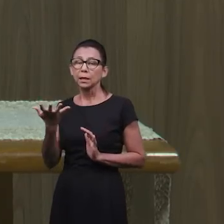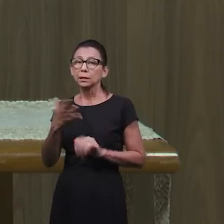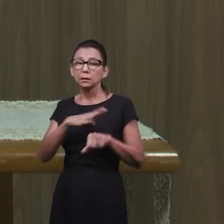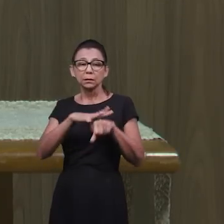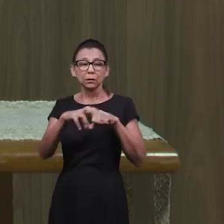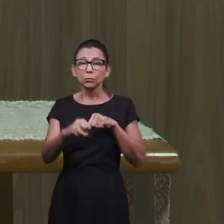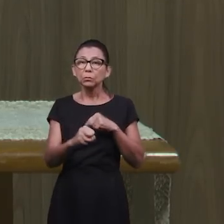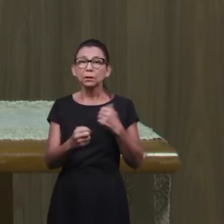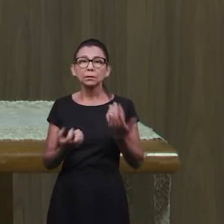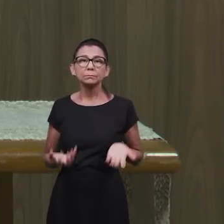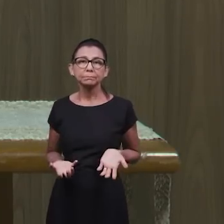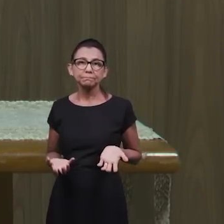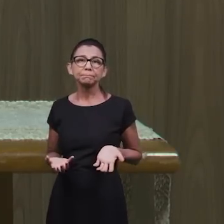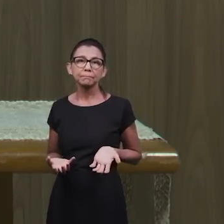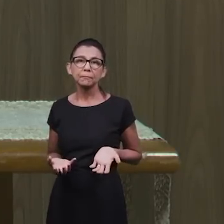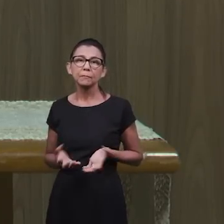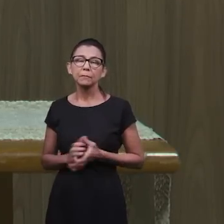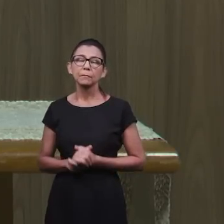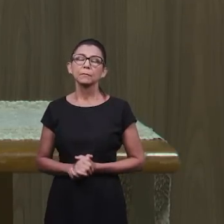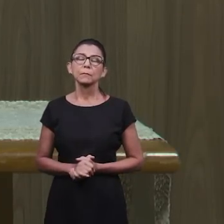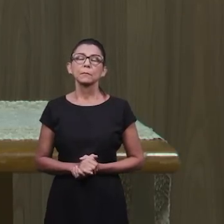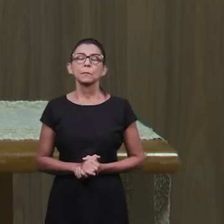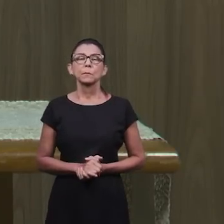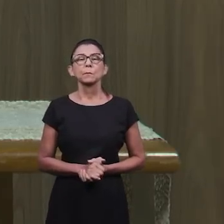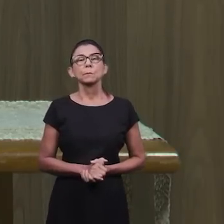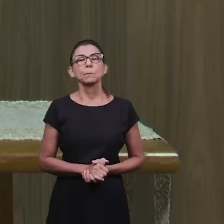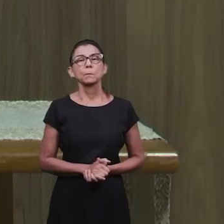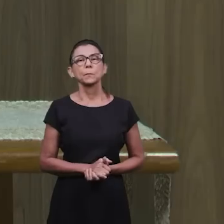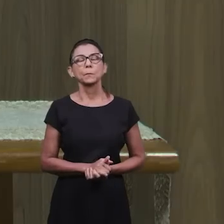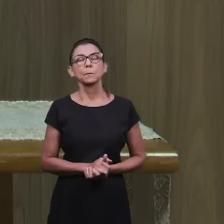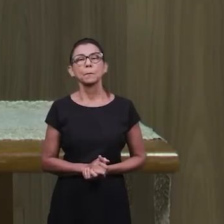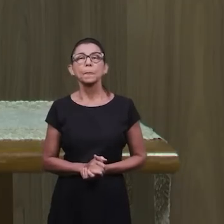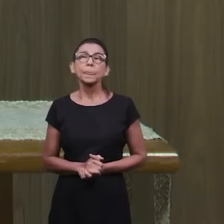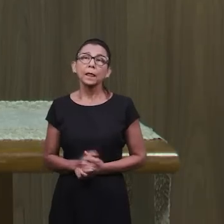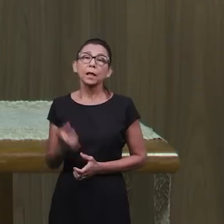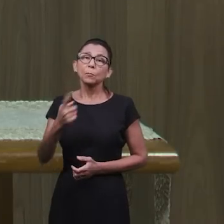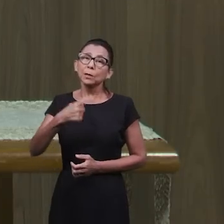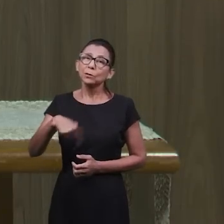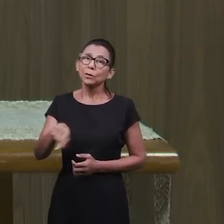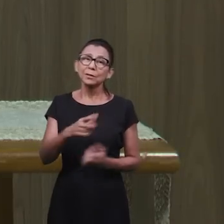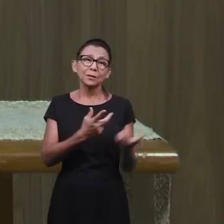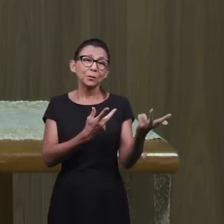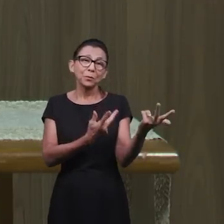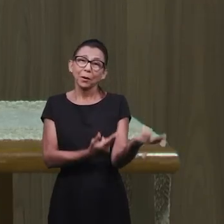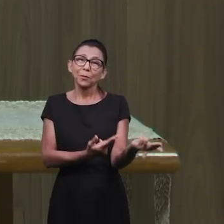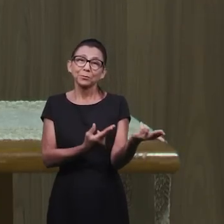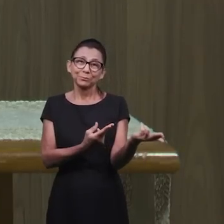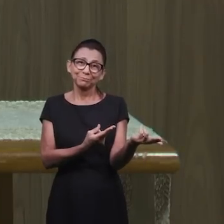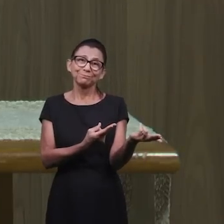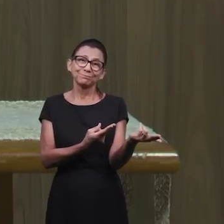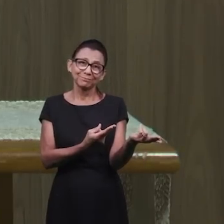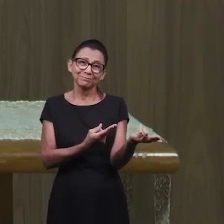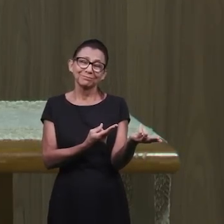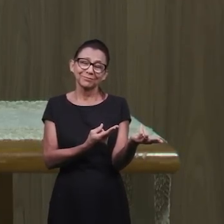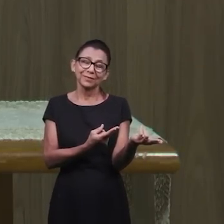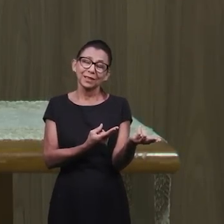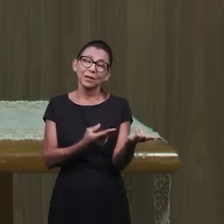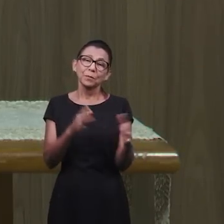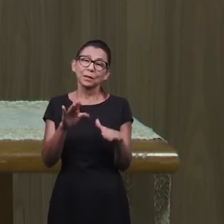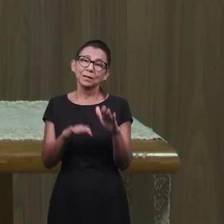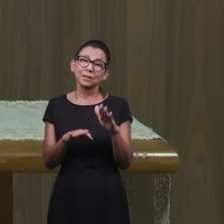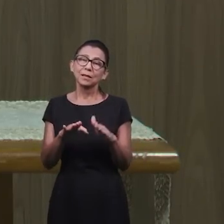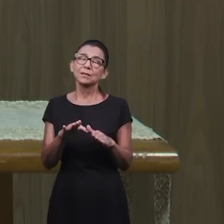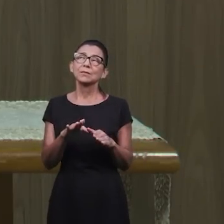situação dele. E muitas vezes nós estamos participando deste culto porque nós precisamos de que o Senhor nos ajude num